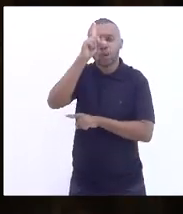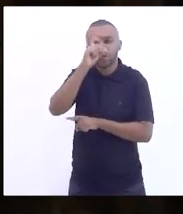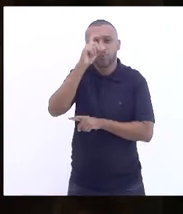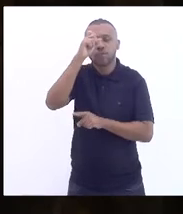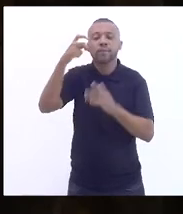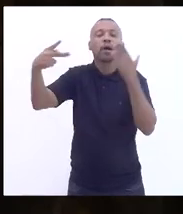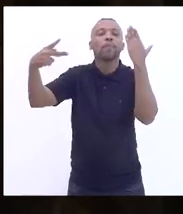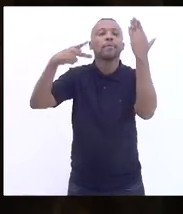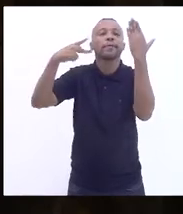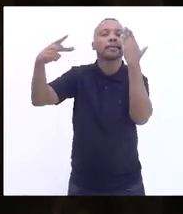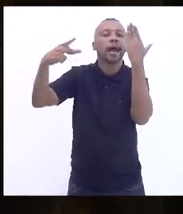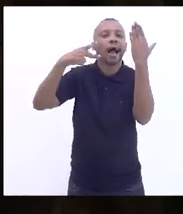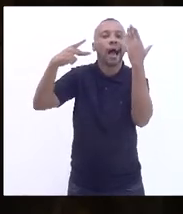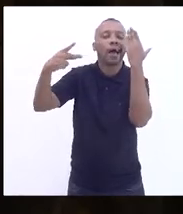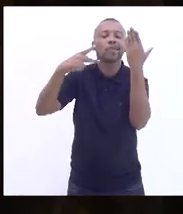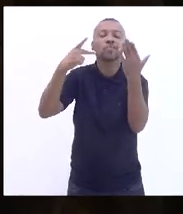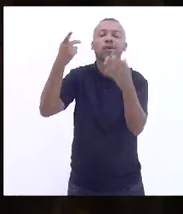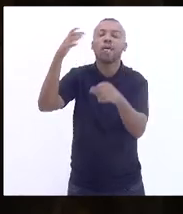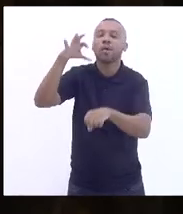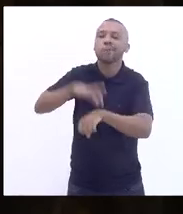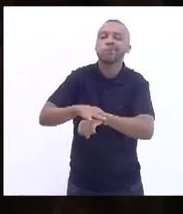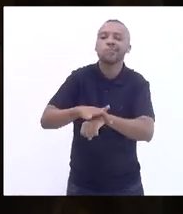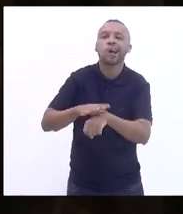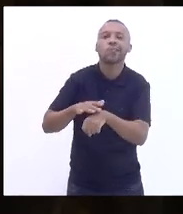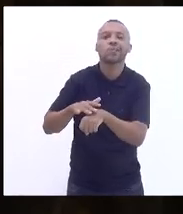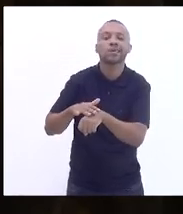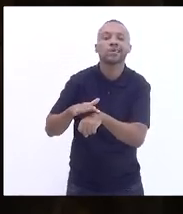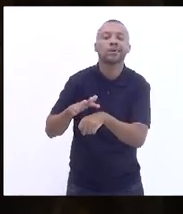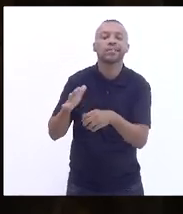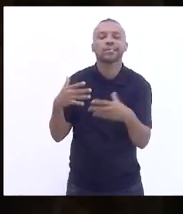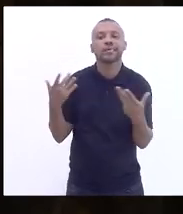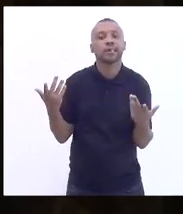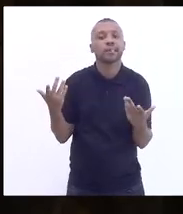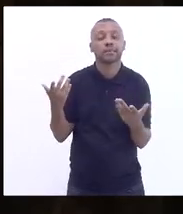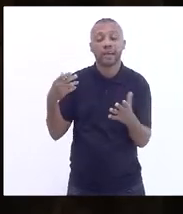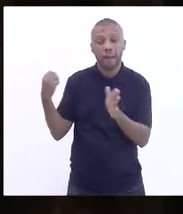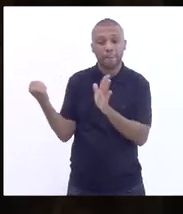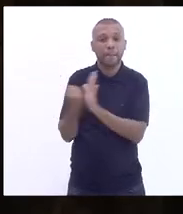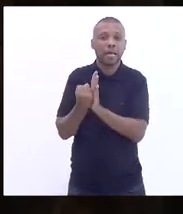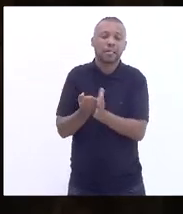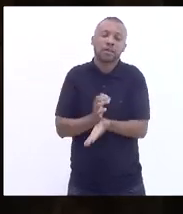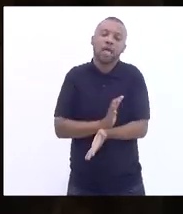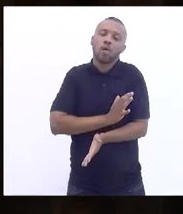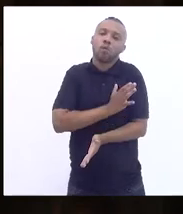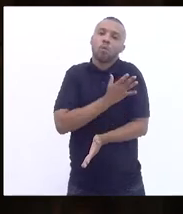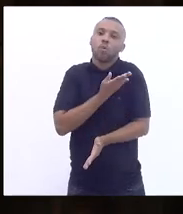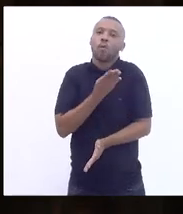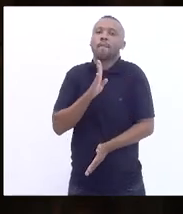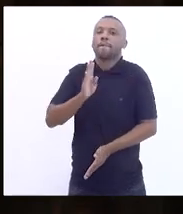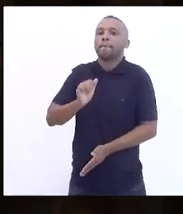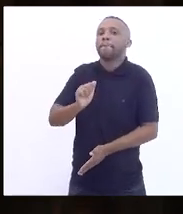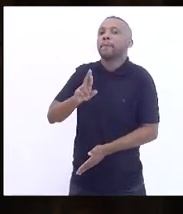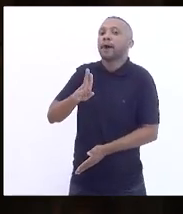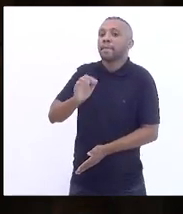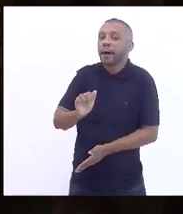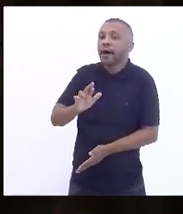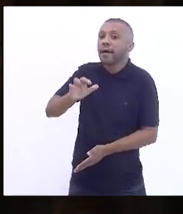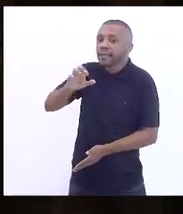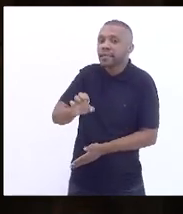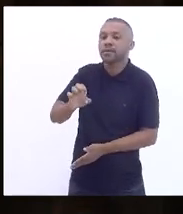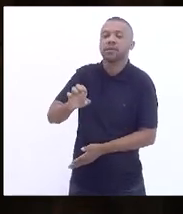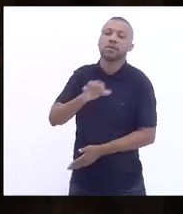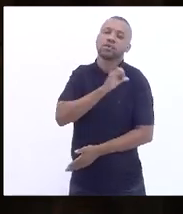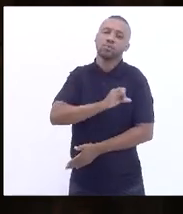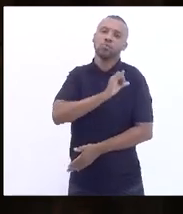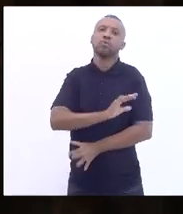ficaram adormecidas né E esse é o traço da Bárbara aqui do Rio de Janeiro e que